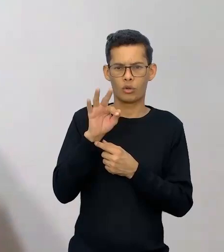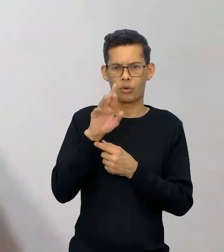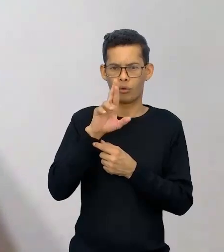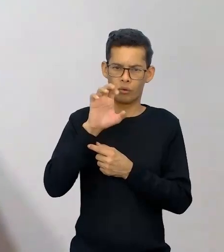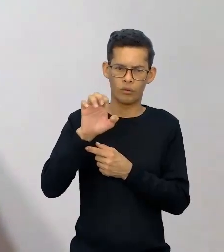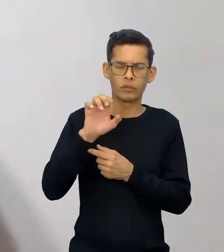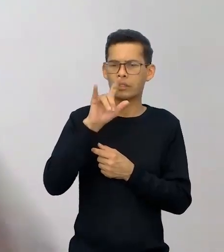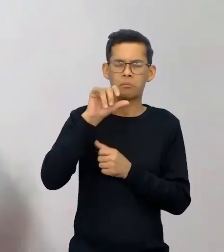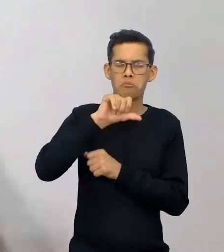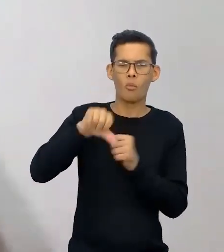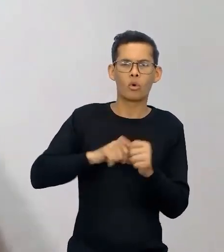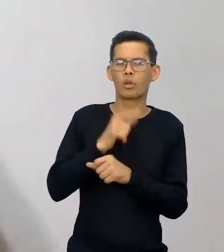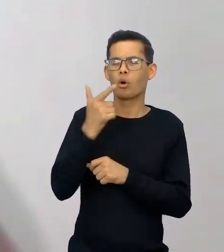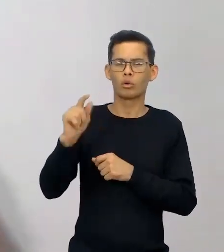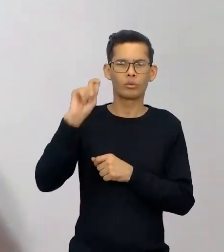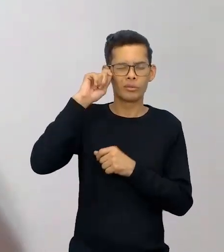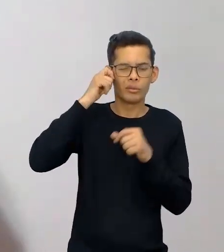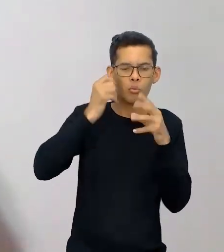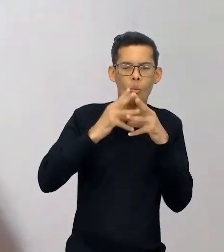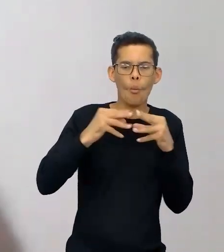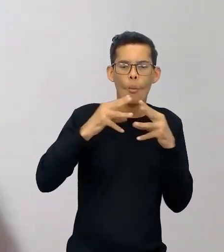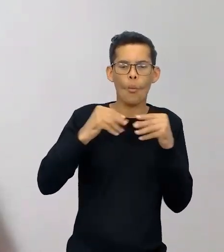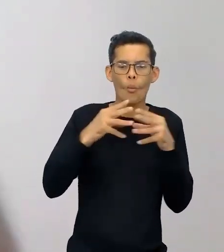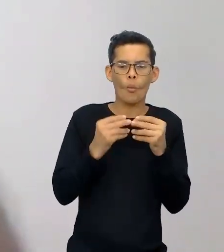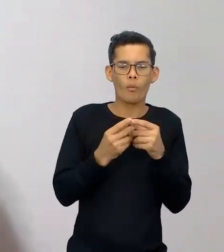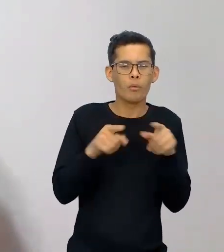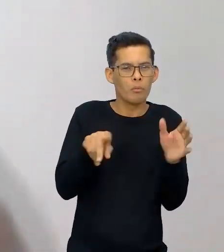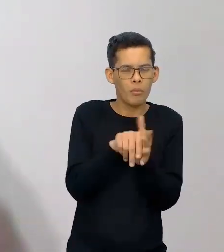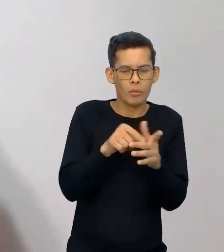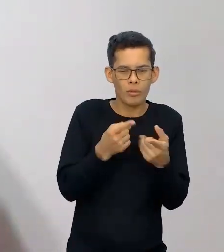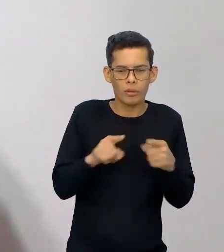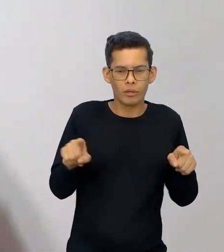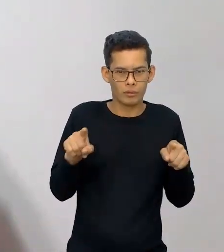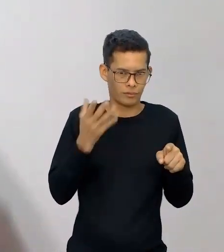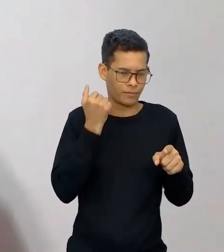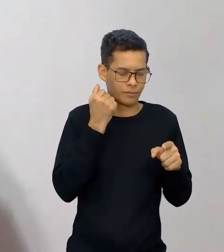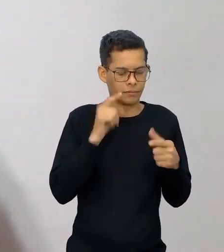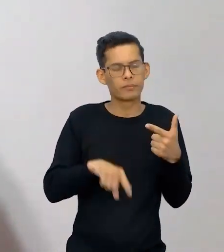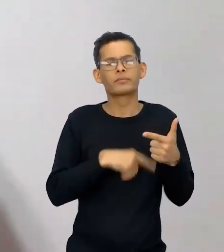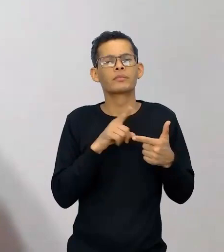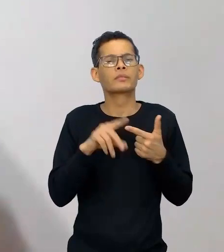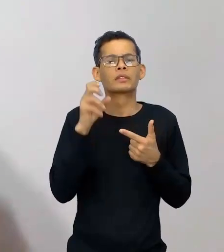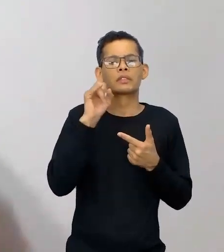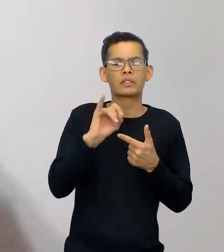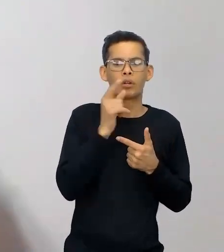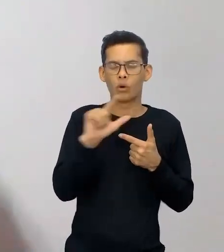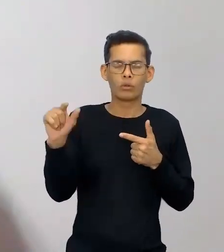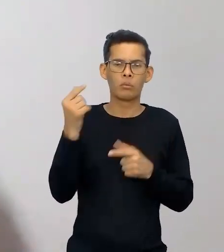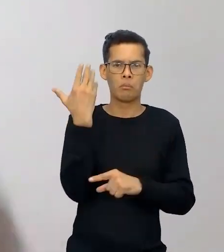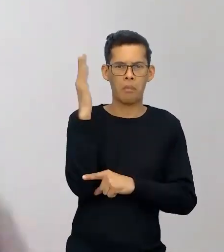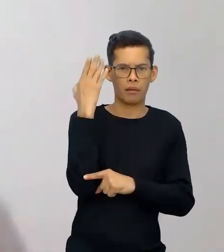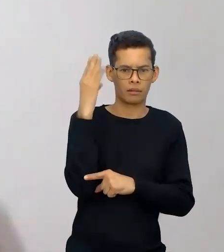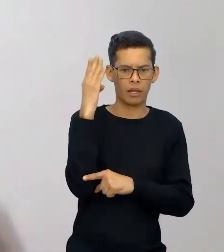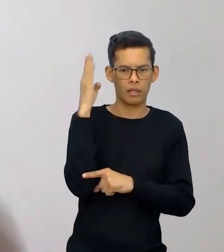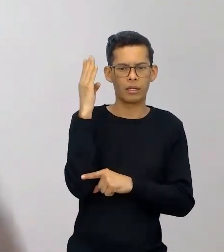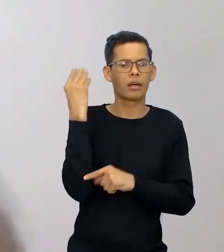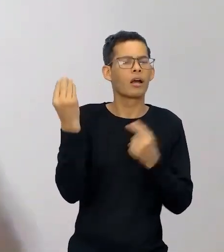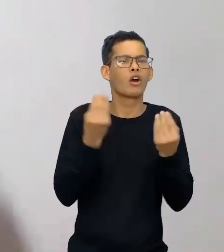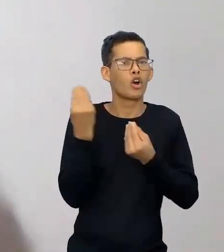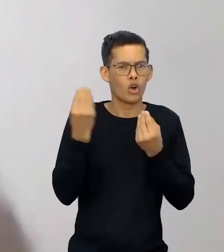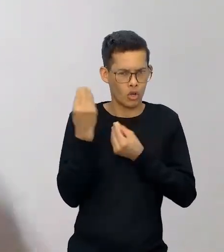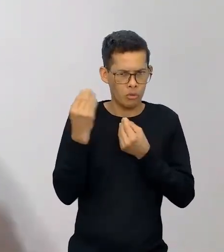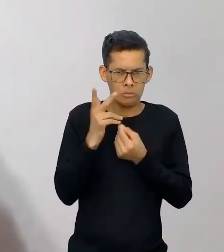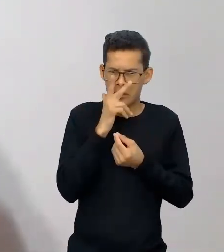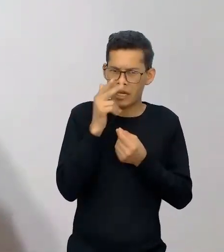que aconteceria? Será que nós teríamos a mesma medição? E se fosse substituído por madeira? Será que nós teríamos